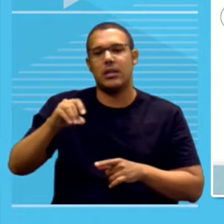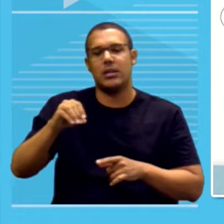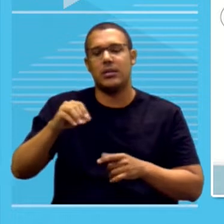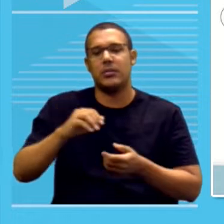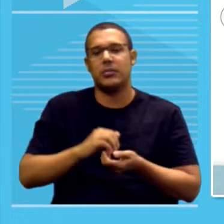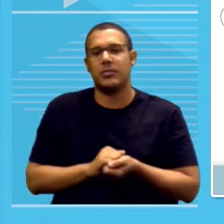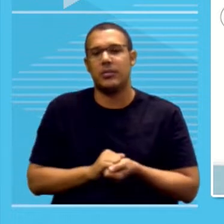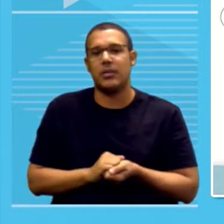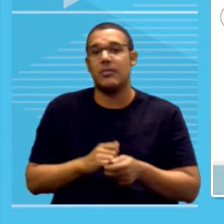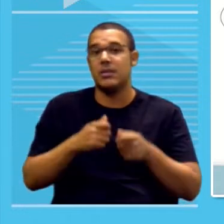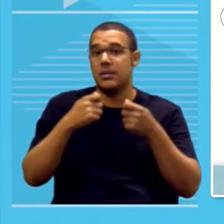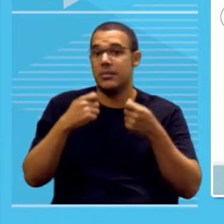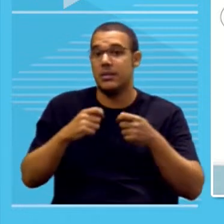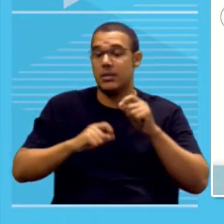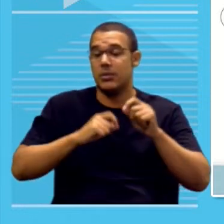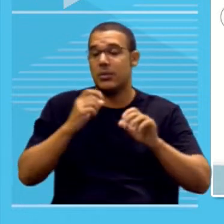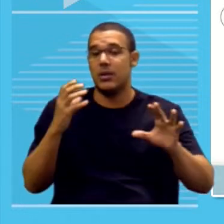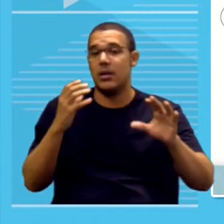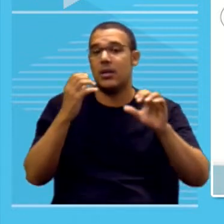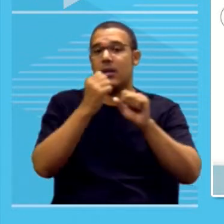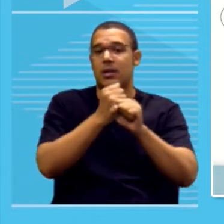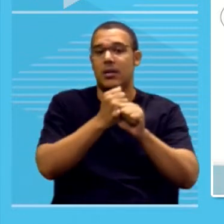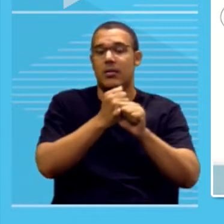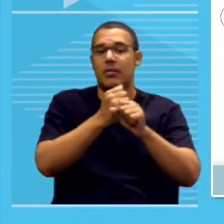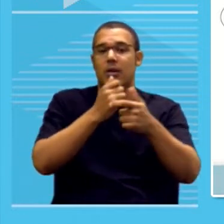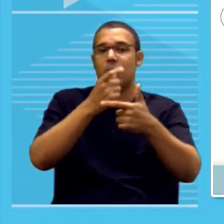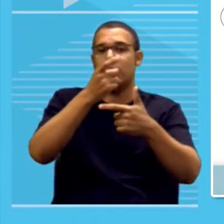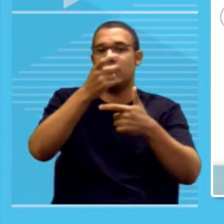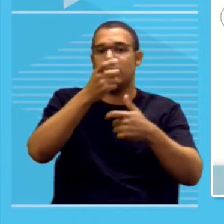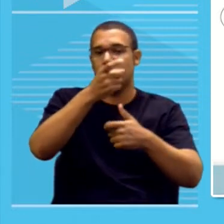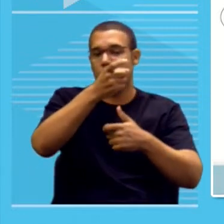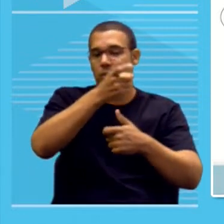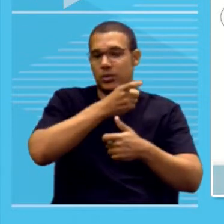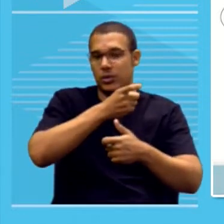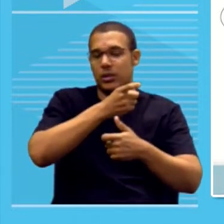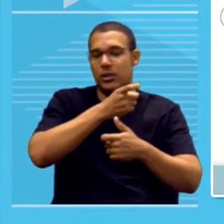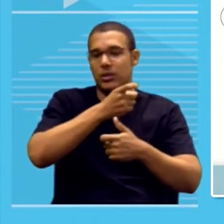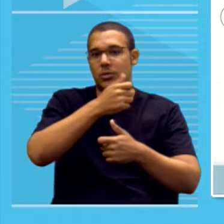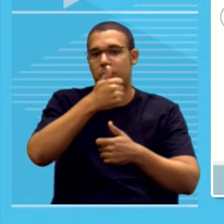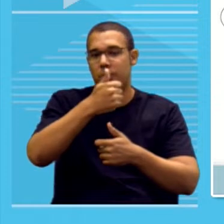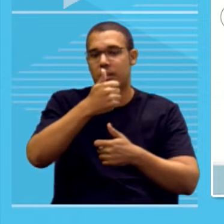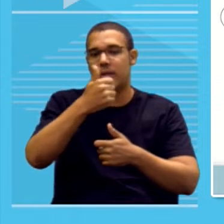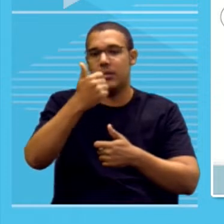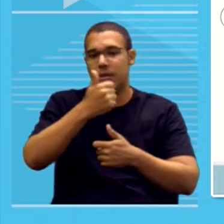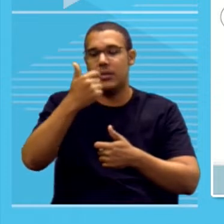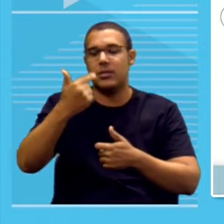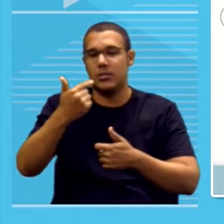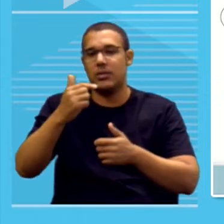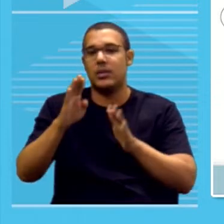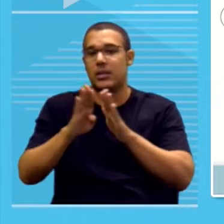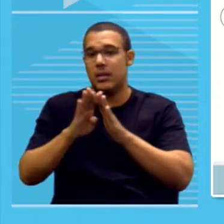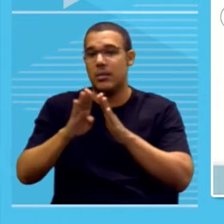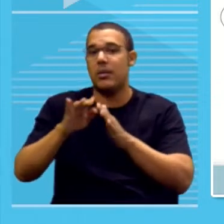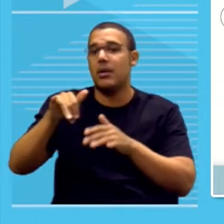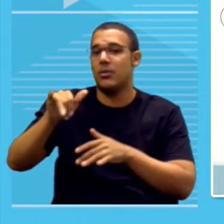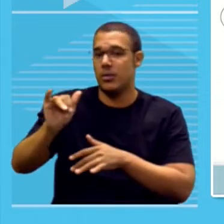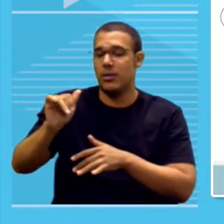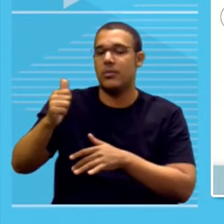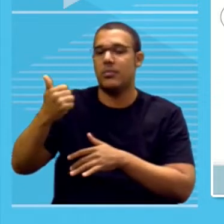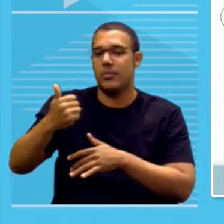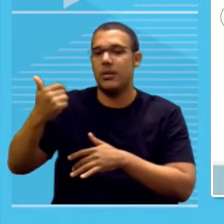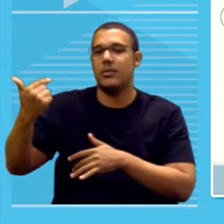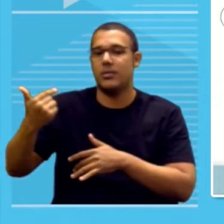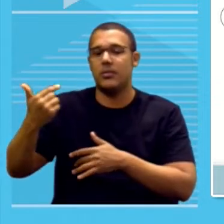faça um pequeno cálculo entre os valores do X do primeiro e do segundo ponto e os seus valores de y respectivamente